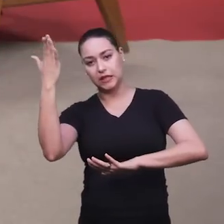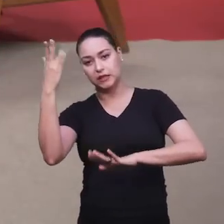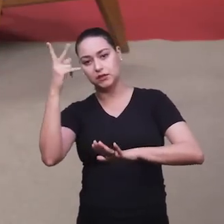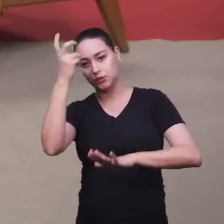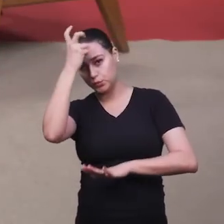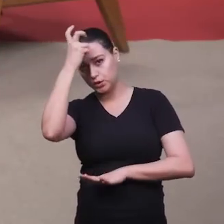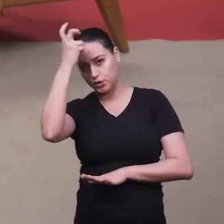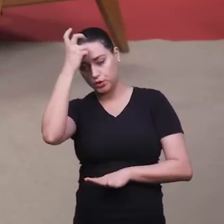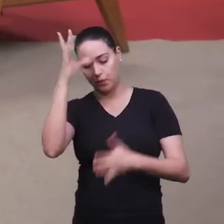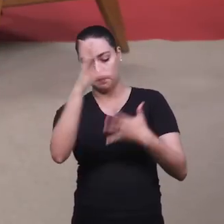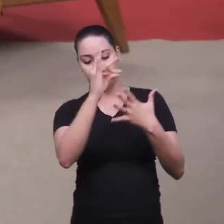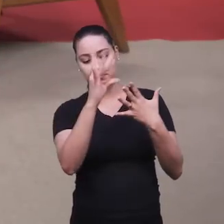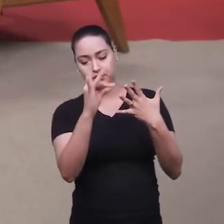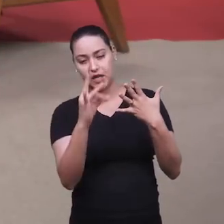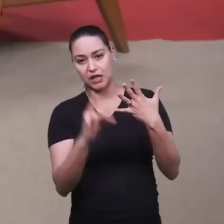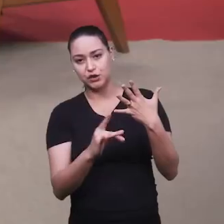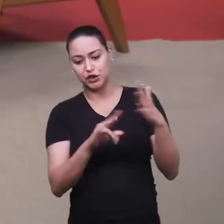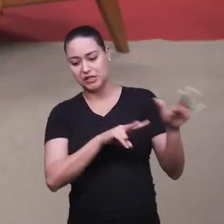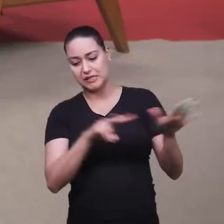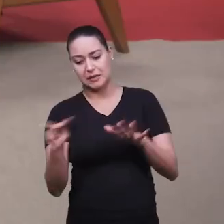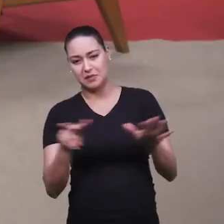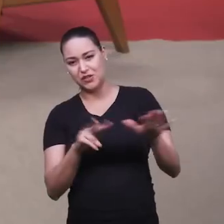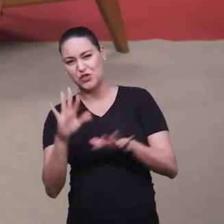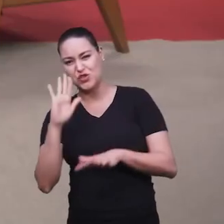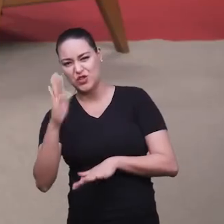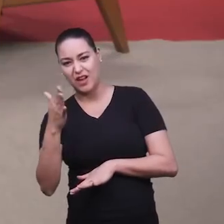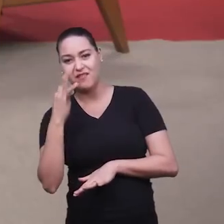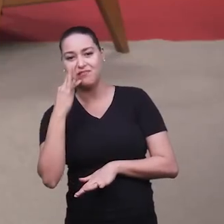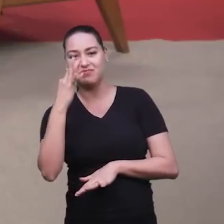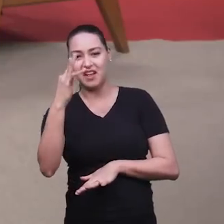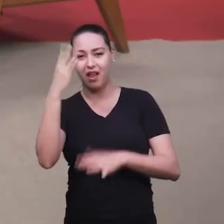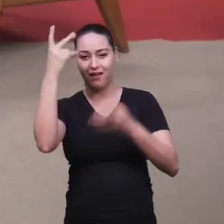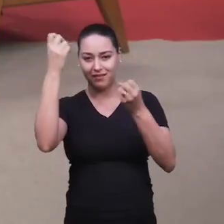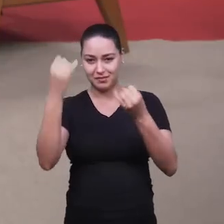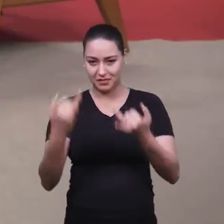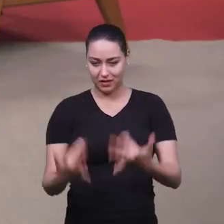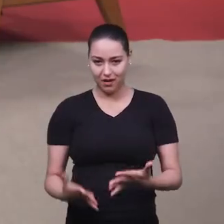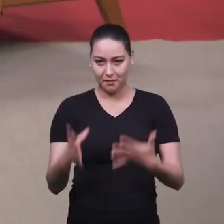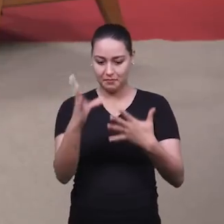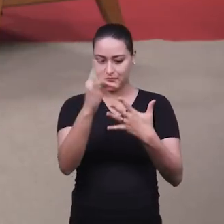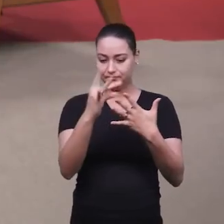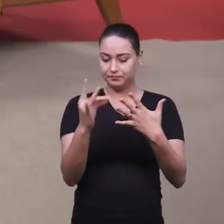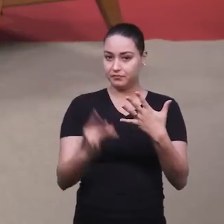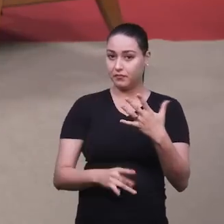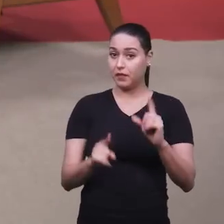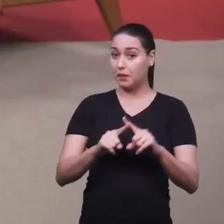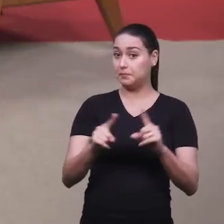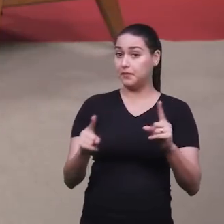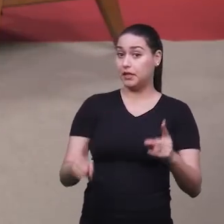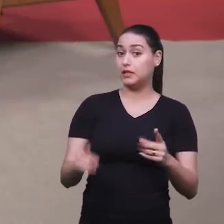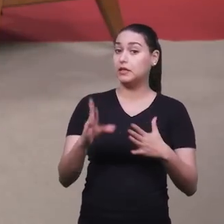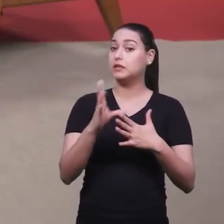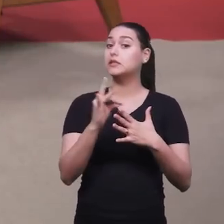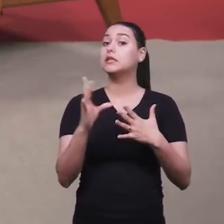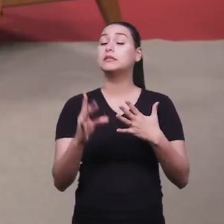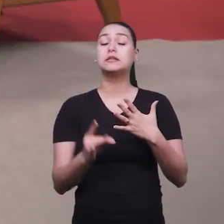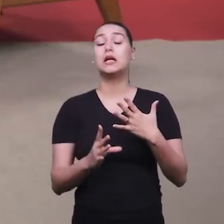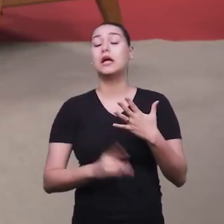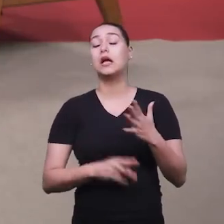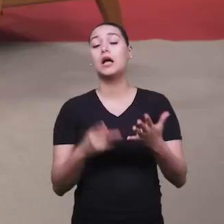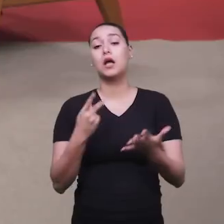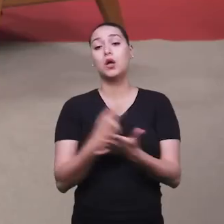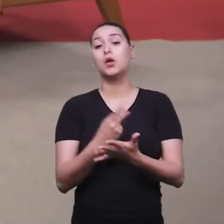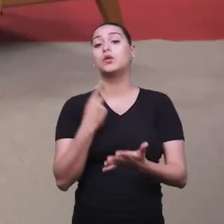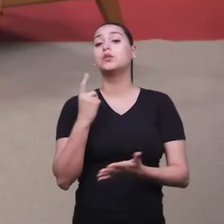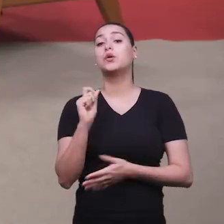saída, com todos os detalhes que nós aqui já estamos há algumas semanas abordando. Mas, dentre esses detalhes,